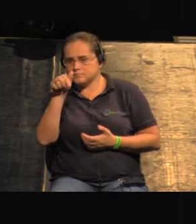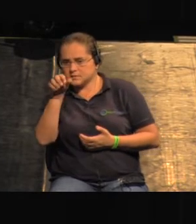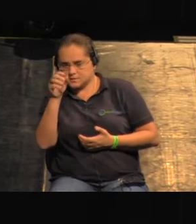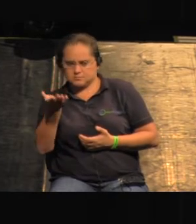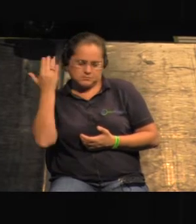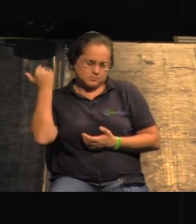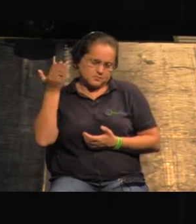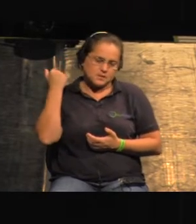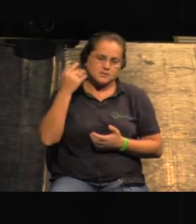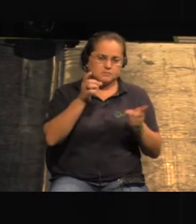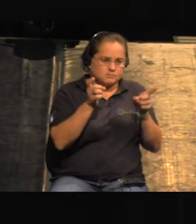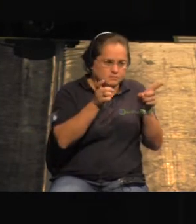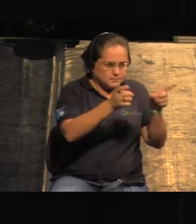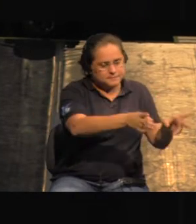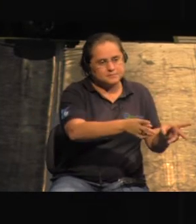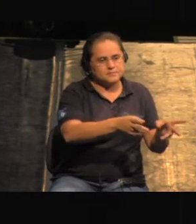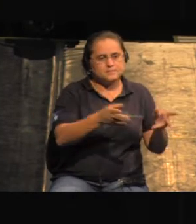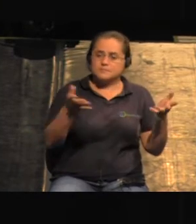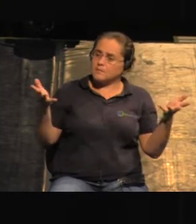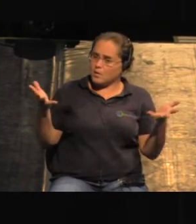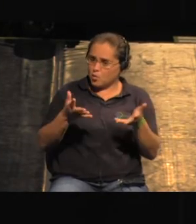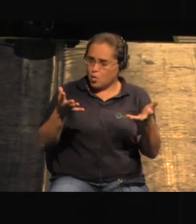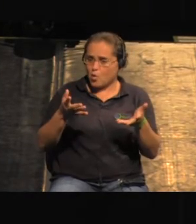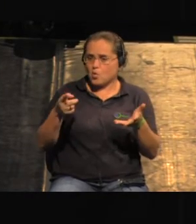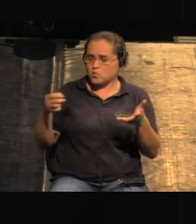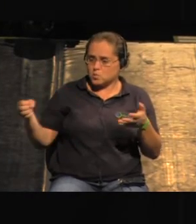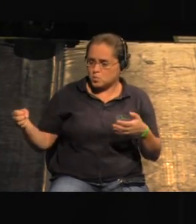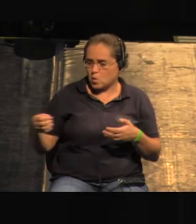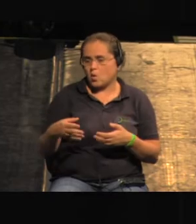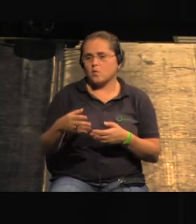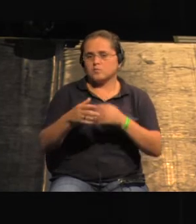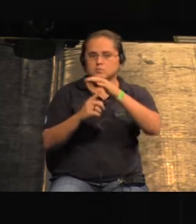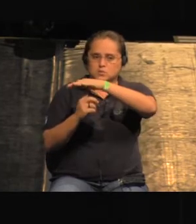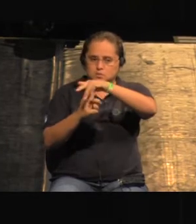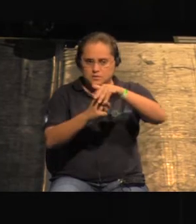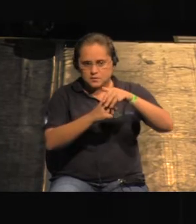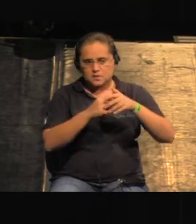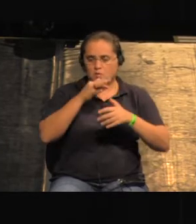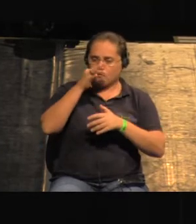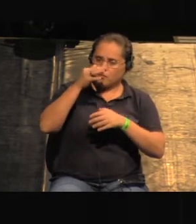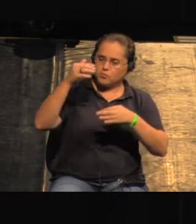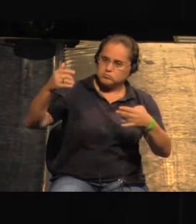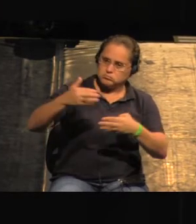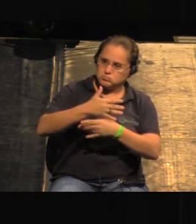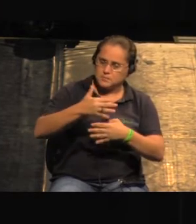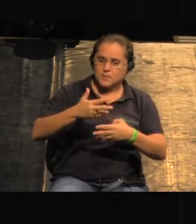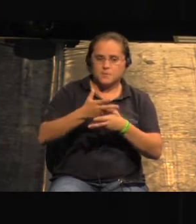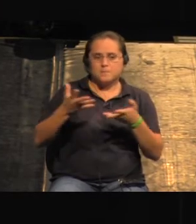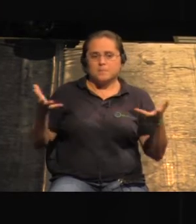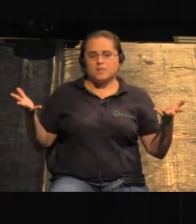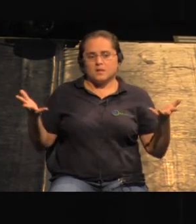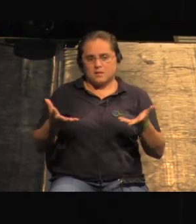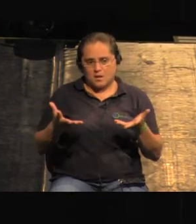nos anos 70 elas foram abandonadas, agora elas se tornaram jardins urbanos,